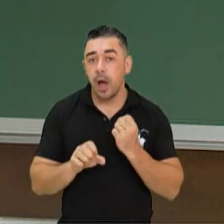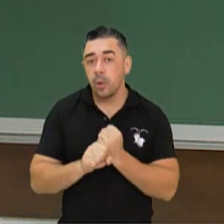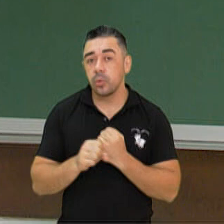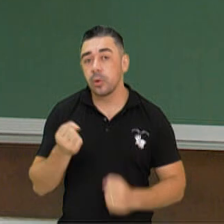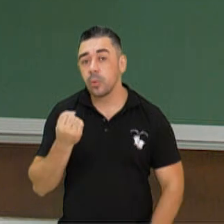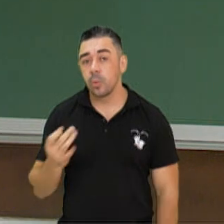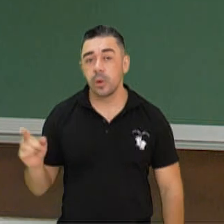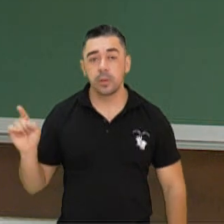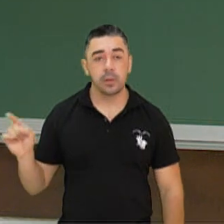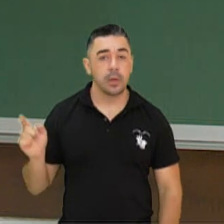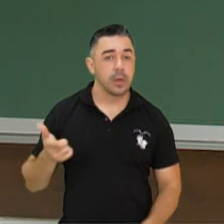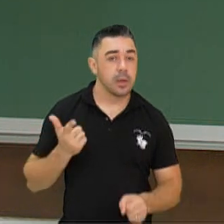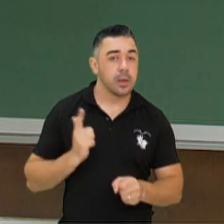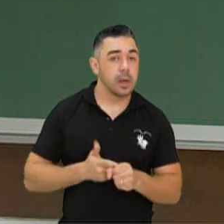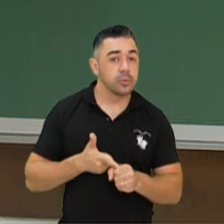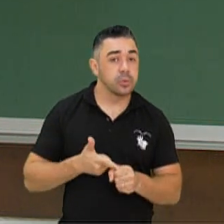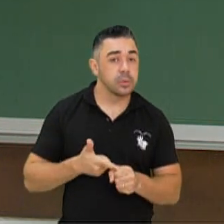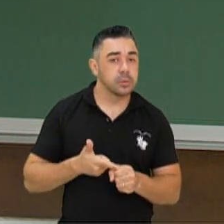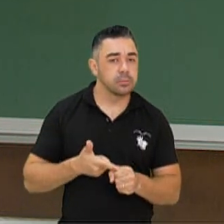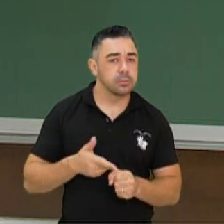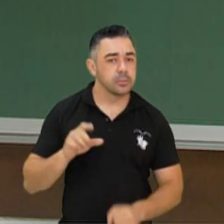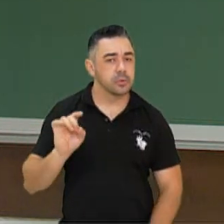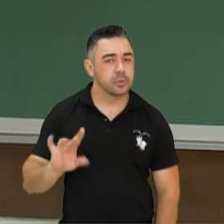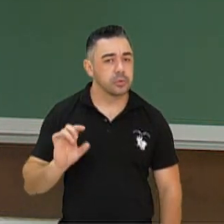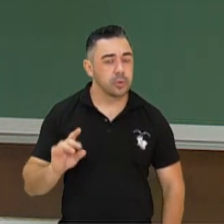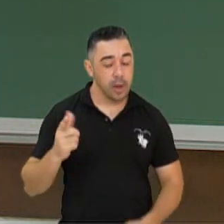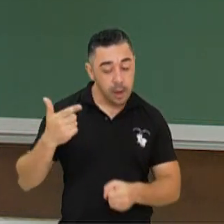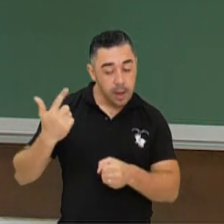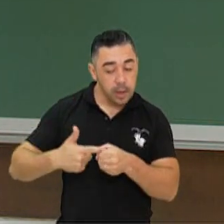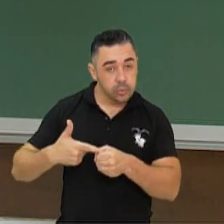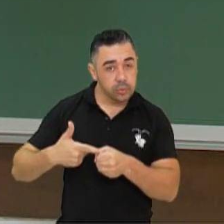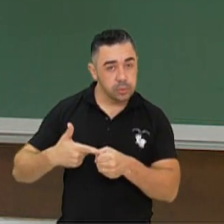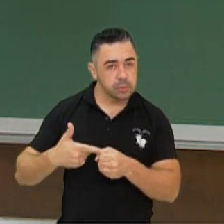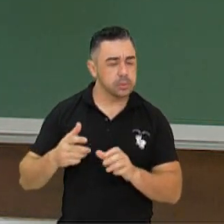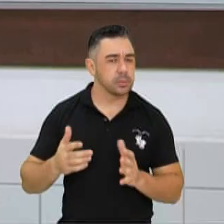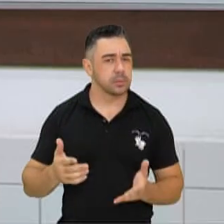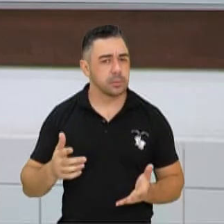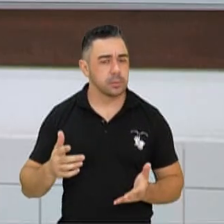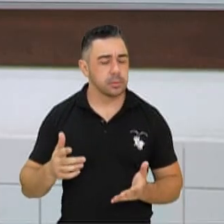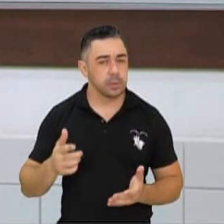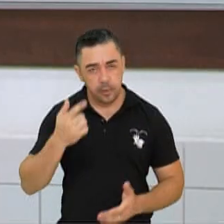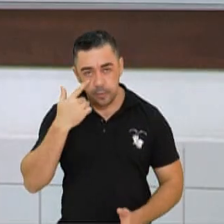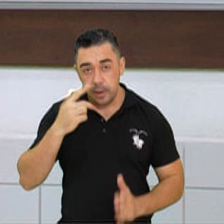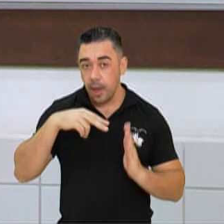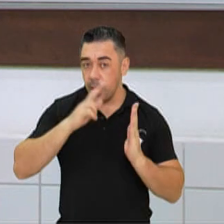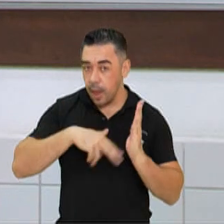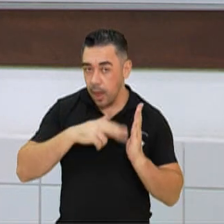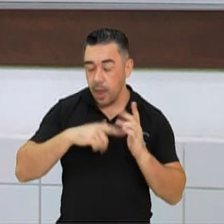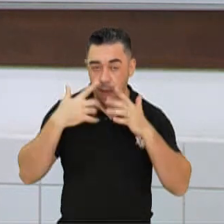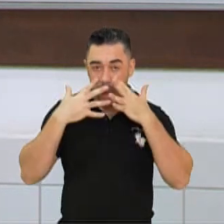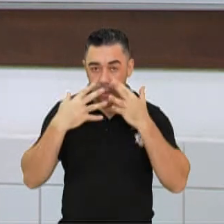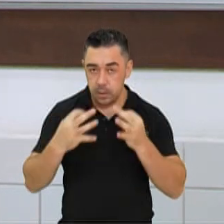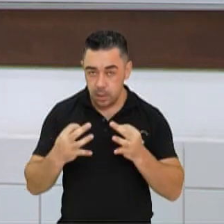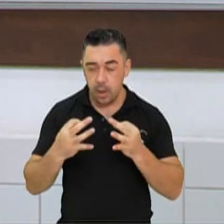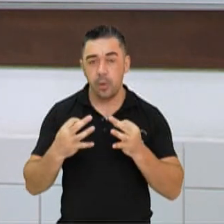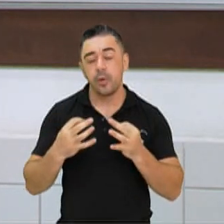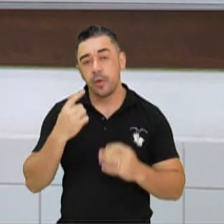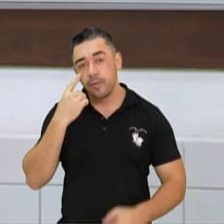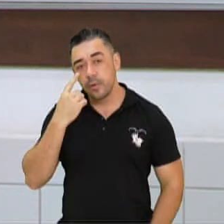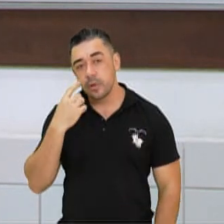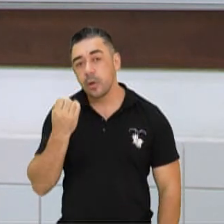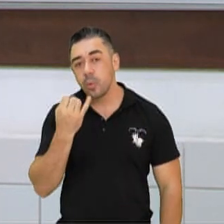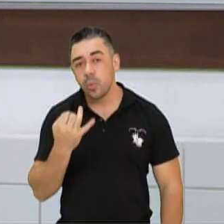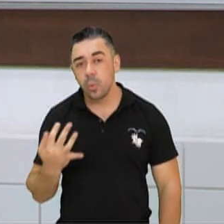a altura quando estou tratando da camada de gasolina. Então, leiam com atenção o enunciado para ver qual